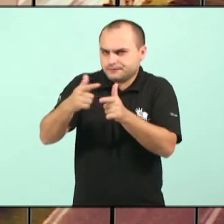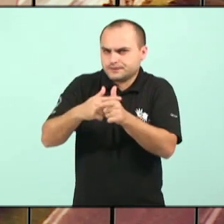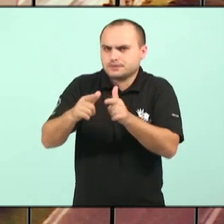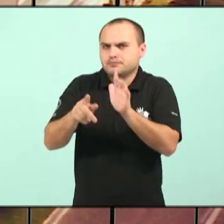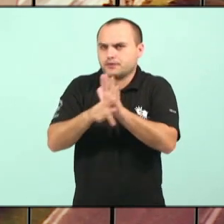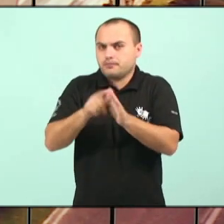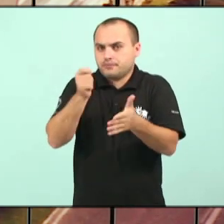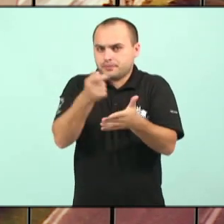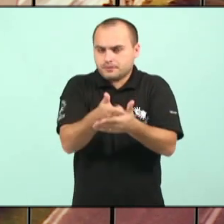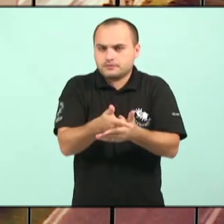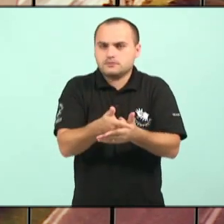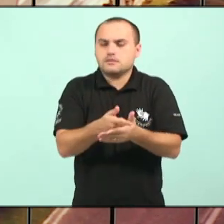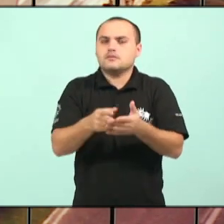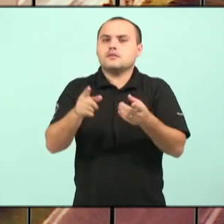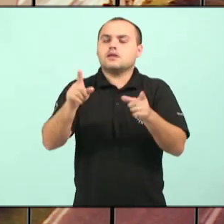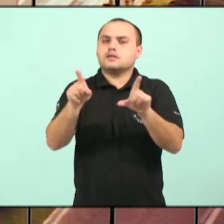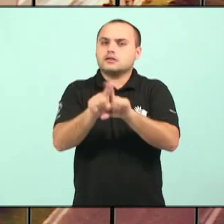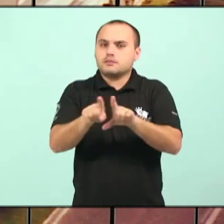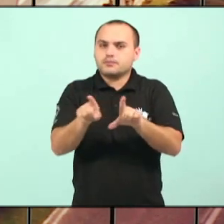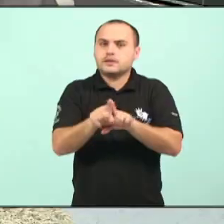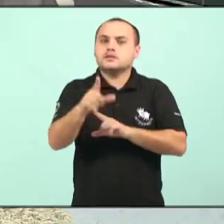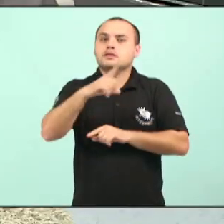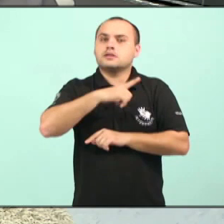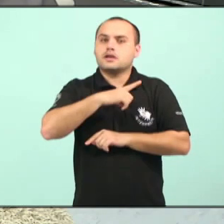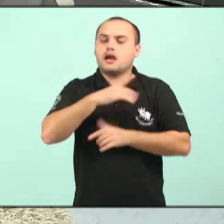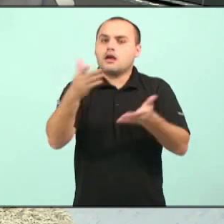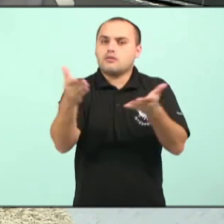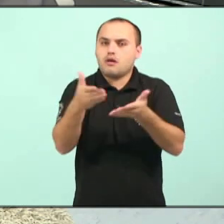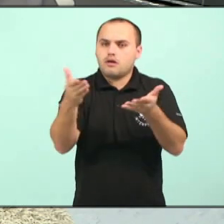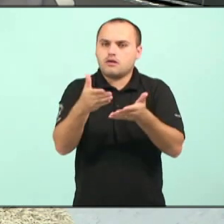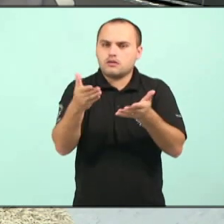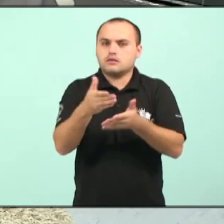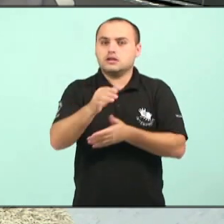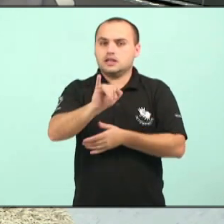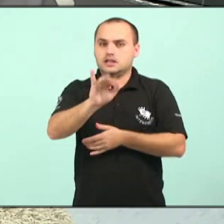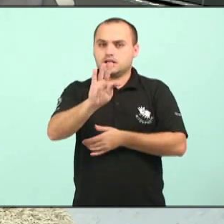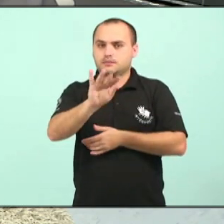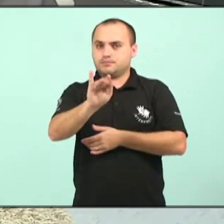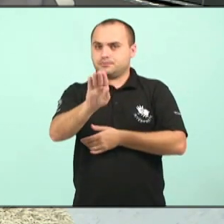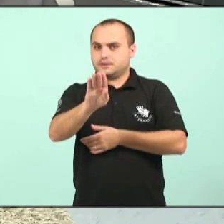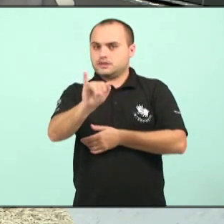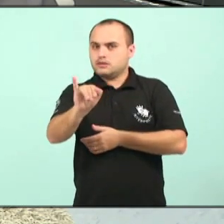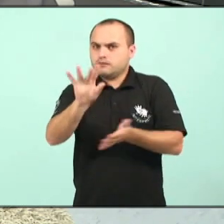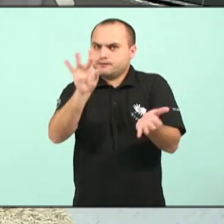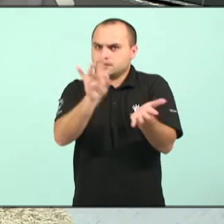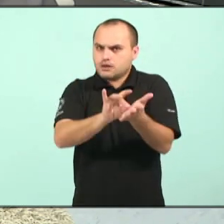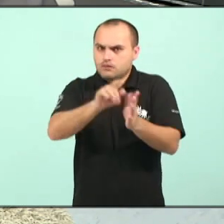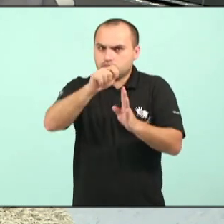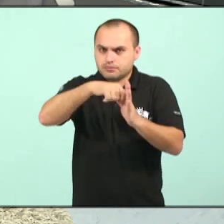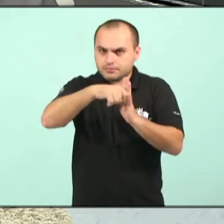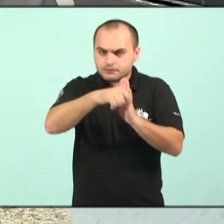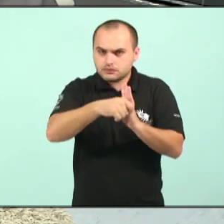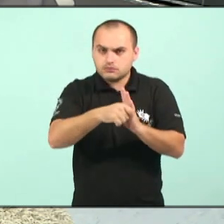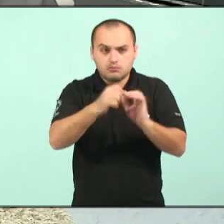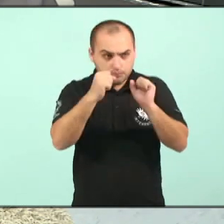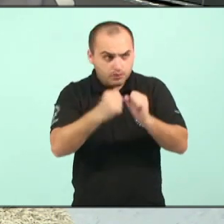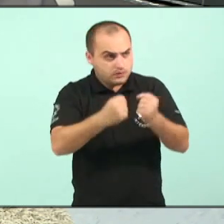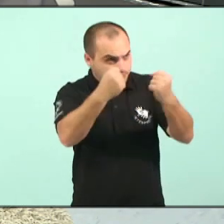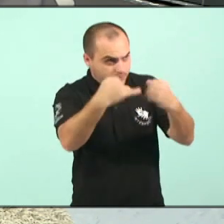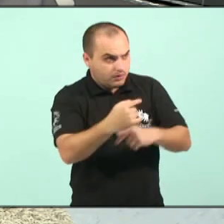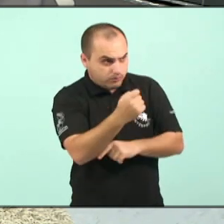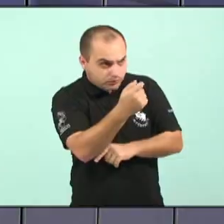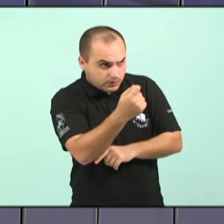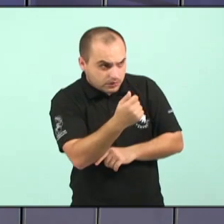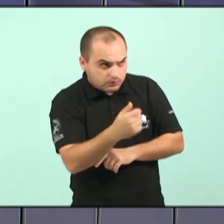casa e tal, que é o parcelamento permanente do ITBI. Dá para o senhor falar para os nossos telespectadores a